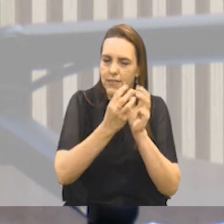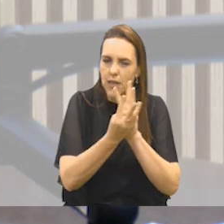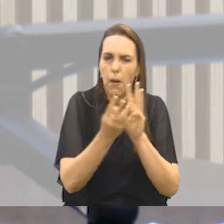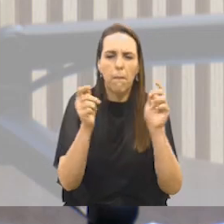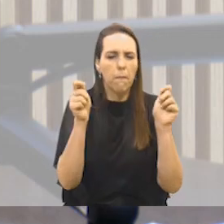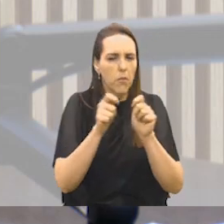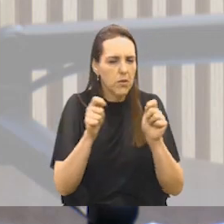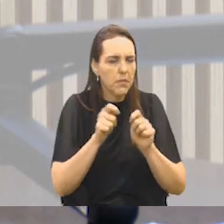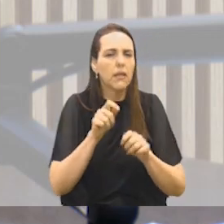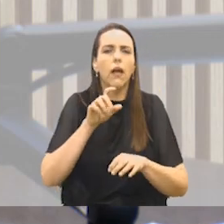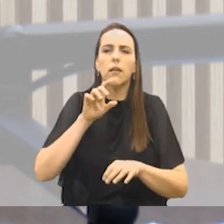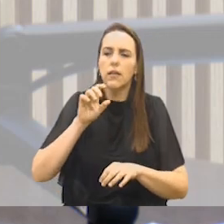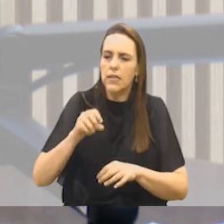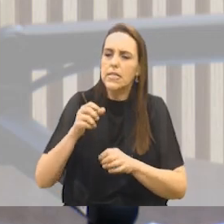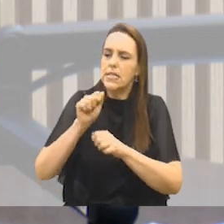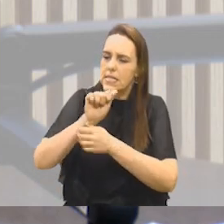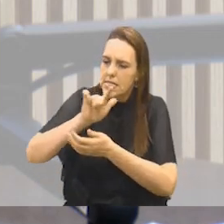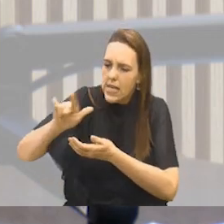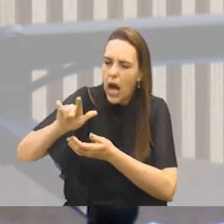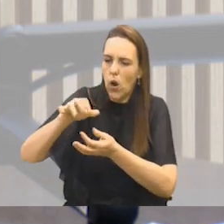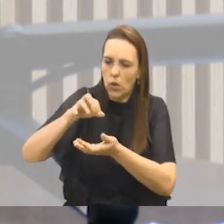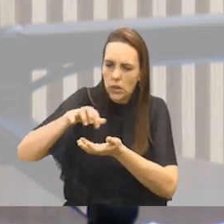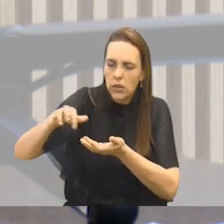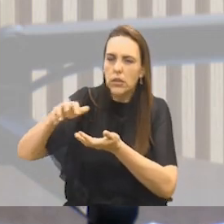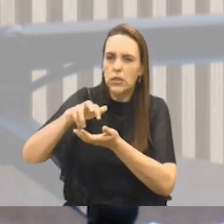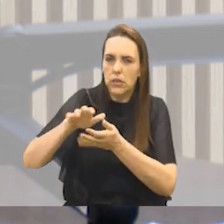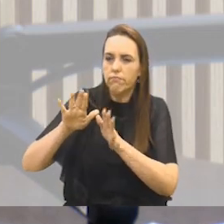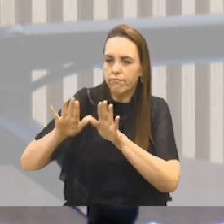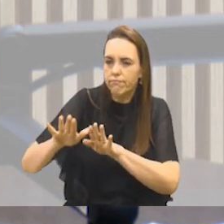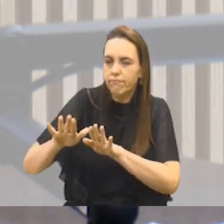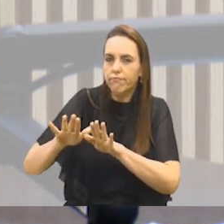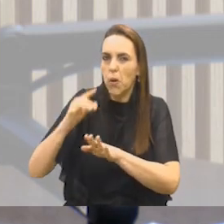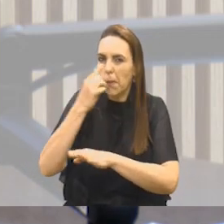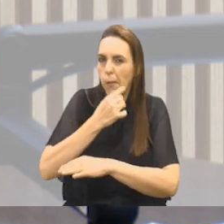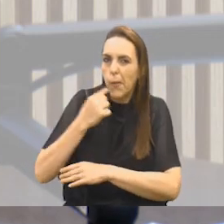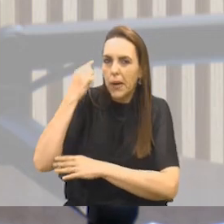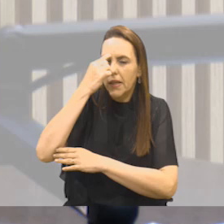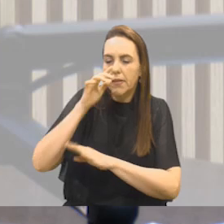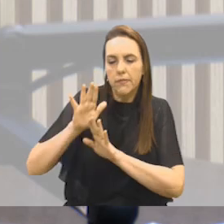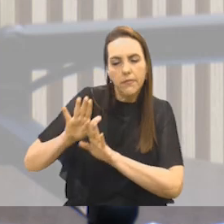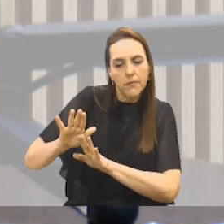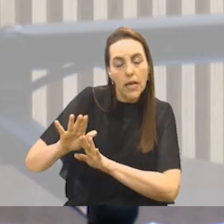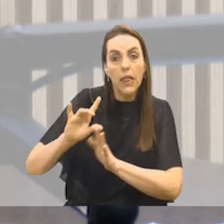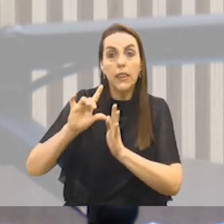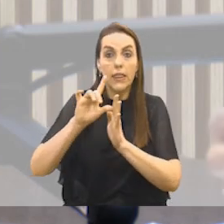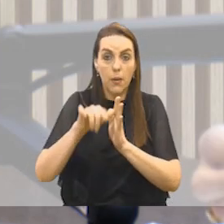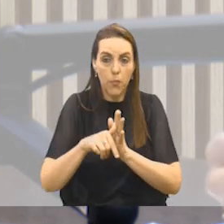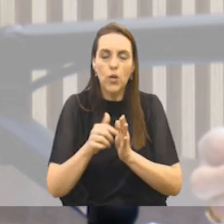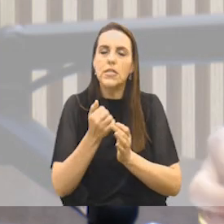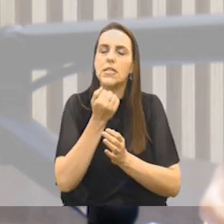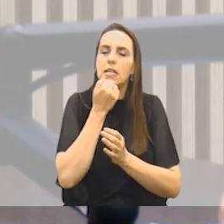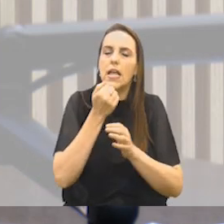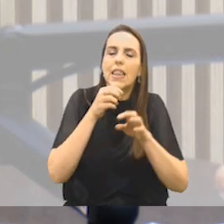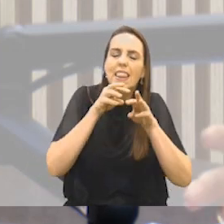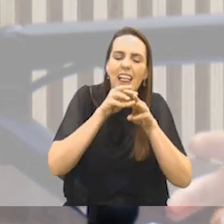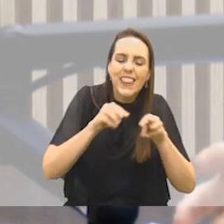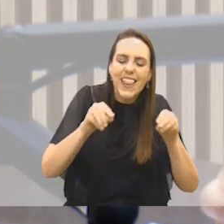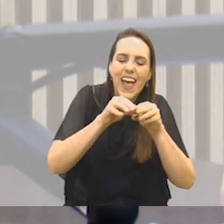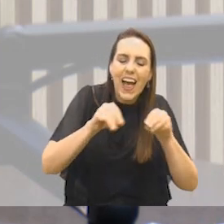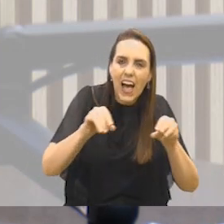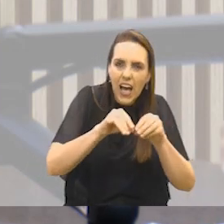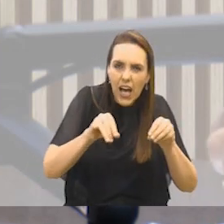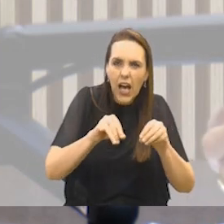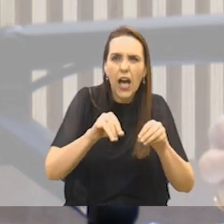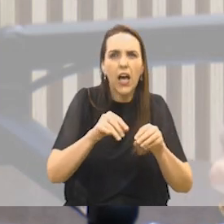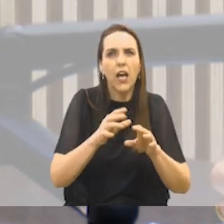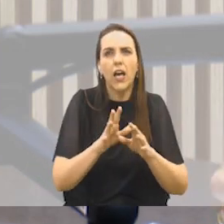você pode, sim, colocar no sal grosso, deixar uma horinha aí, um pouquinho menos, e depois você coloca esse cristal na